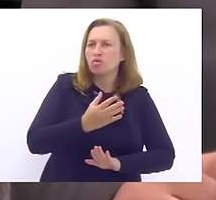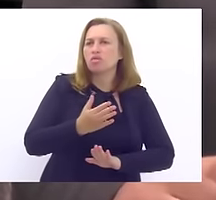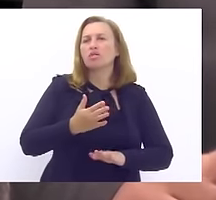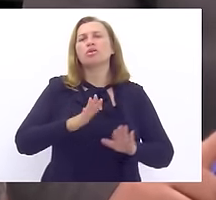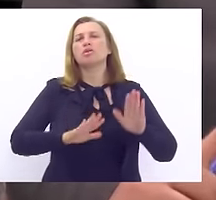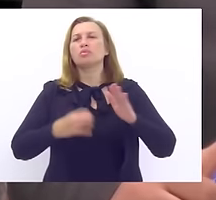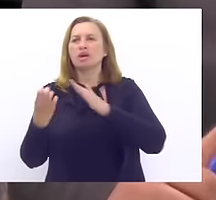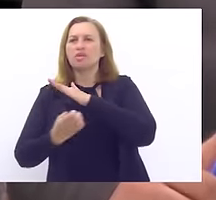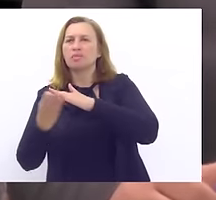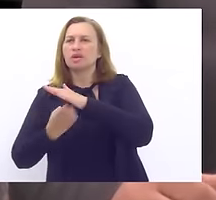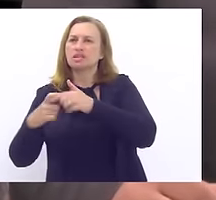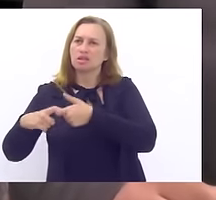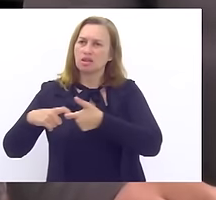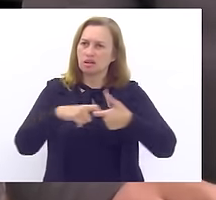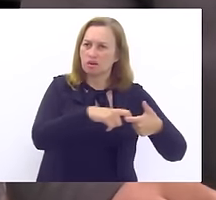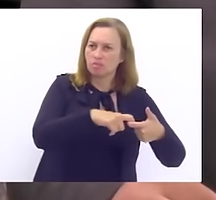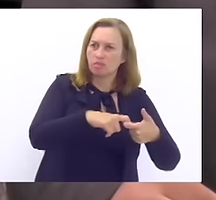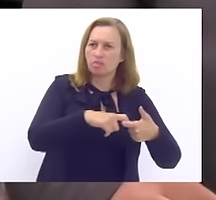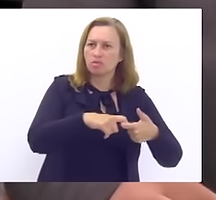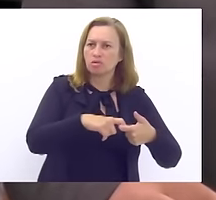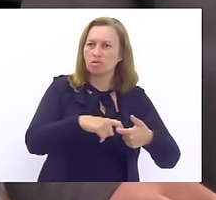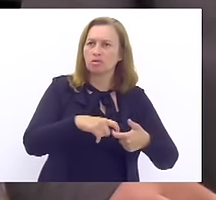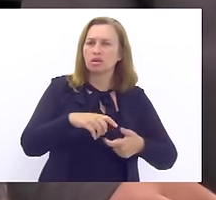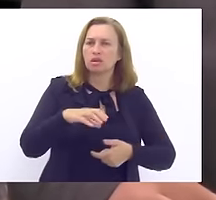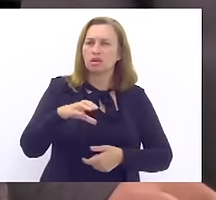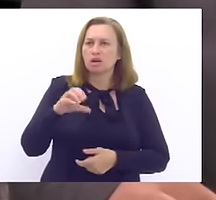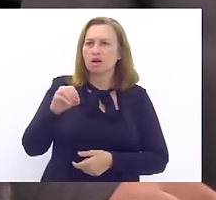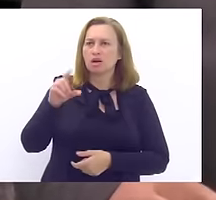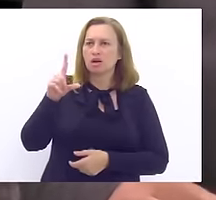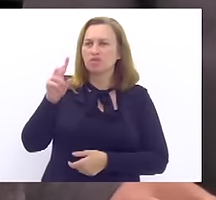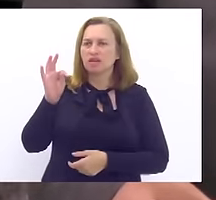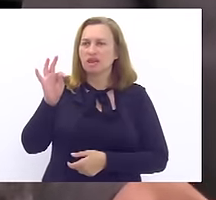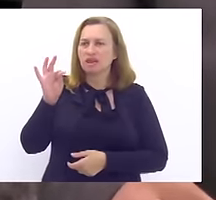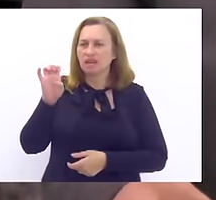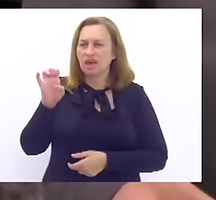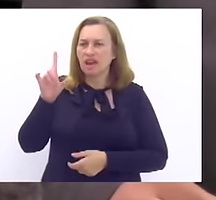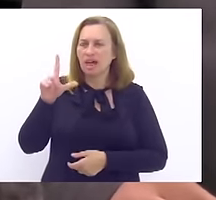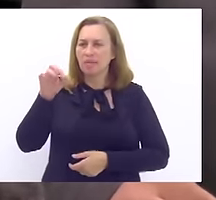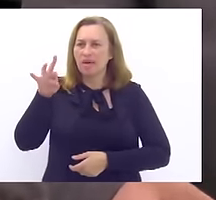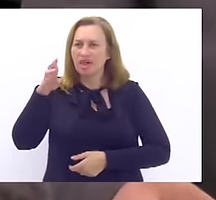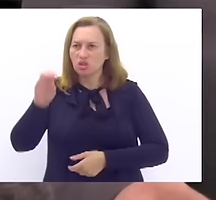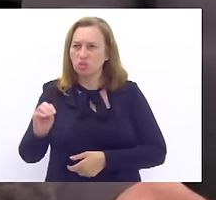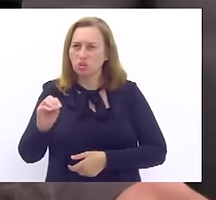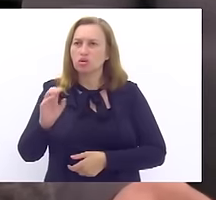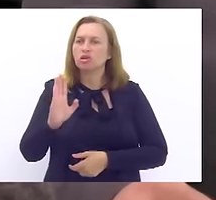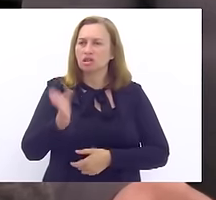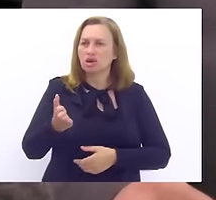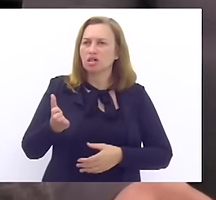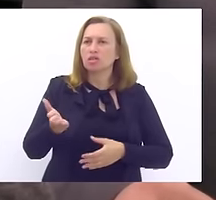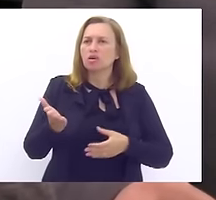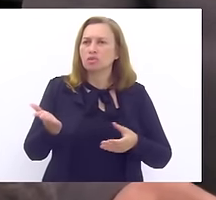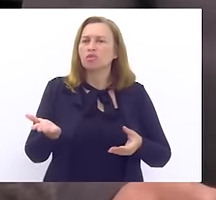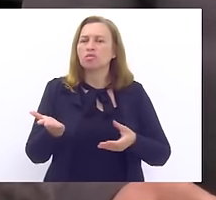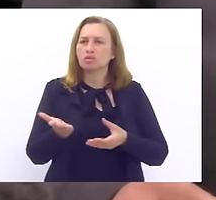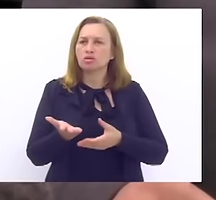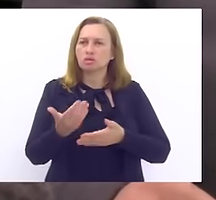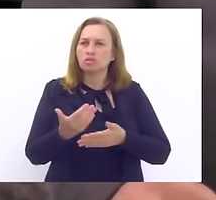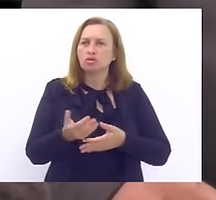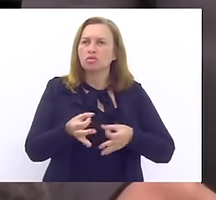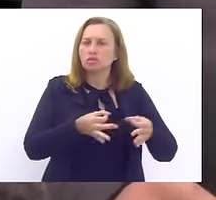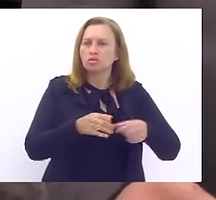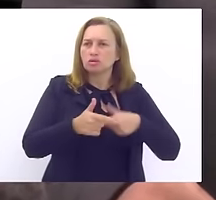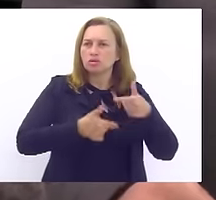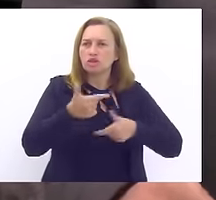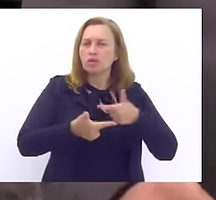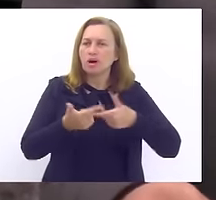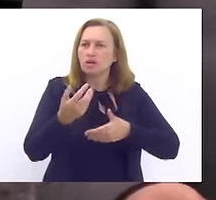de serviço de remoção e a cautelamento então assim O processo interno já está startado e o prazo do